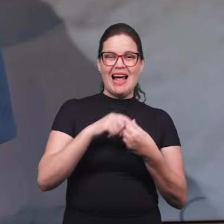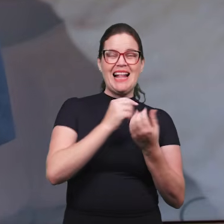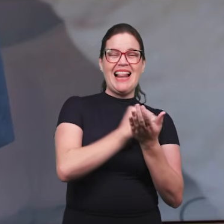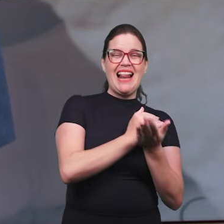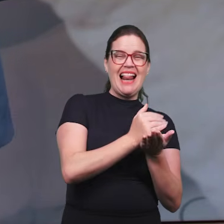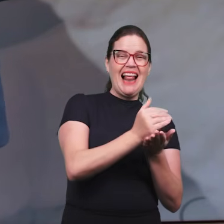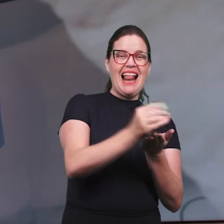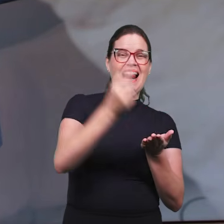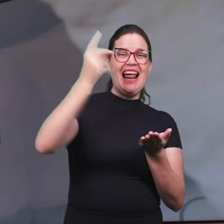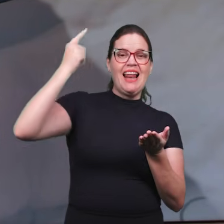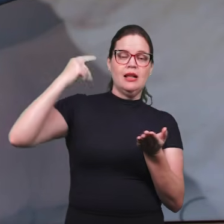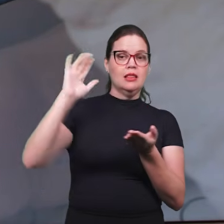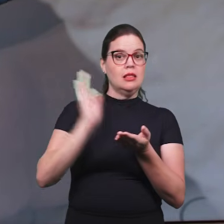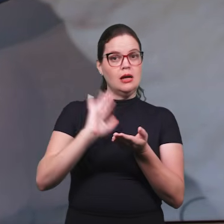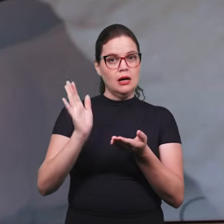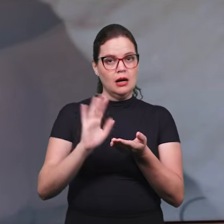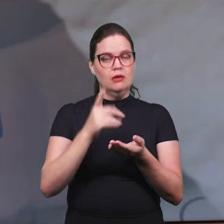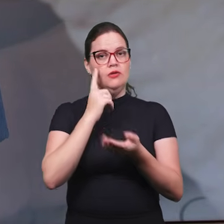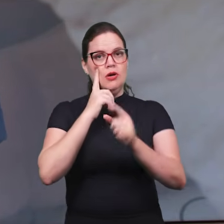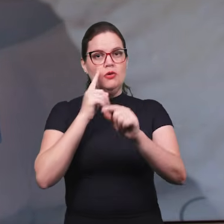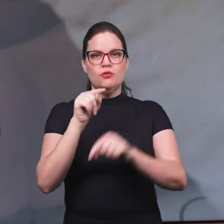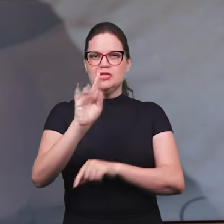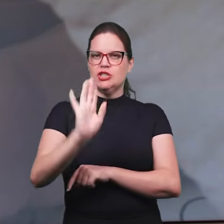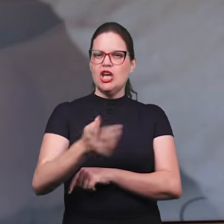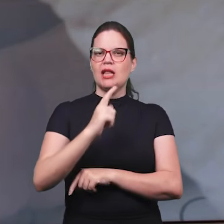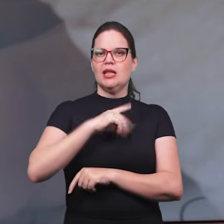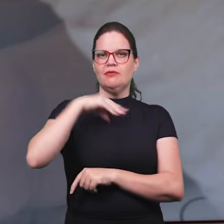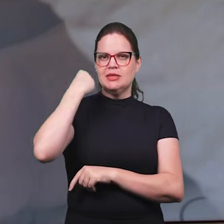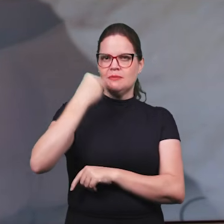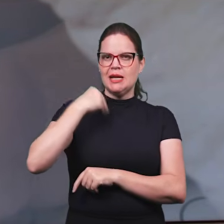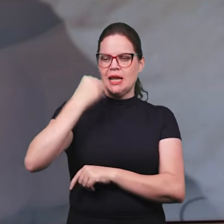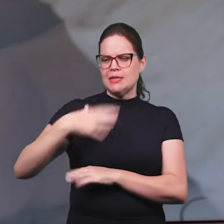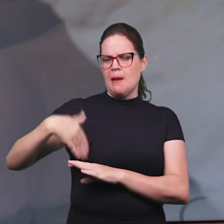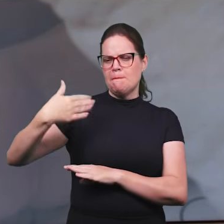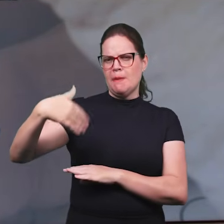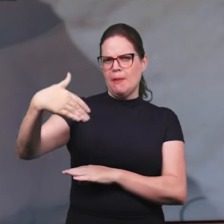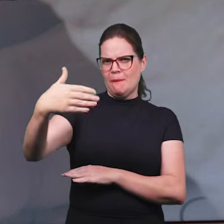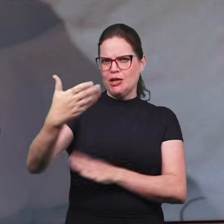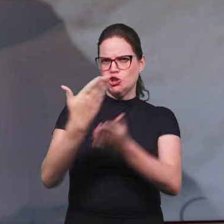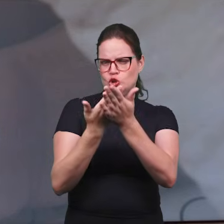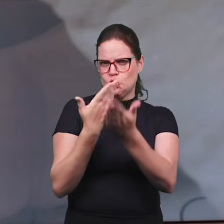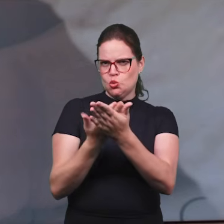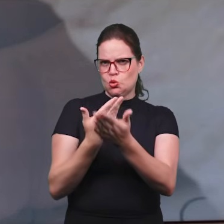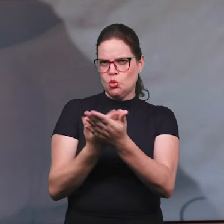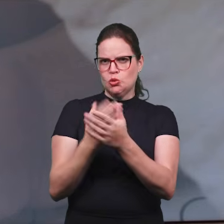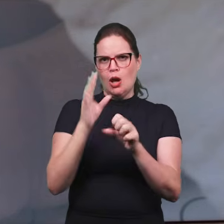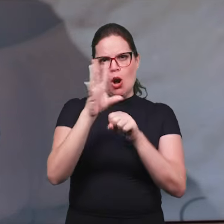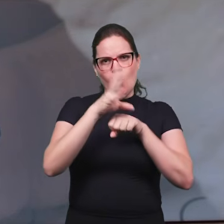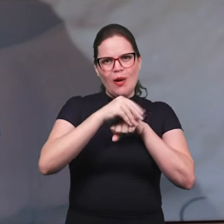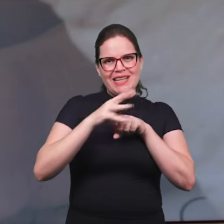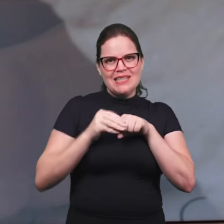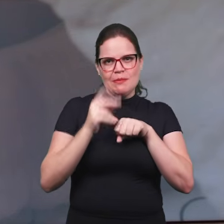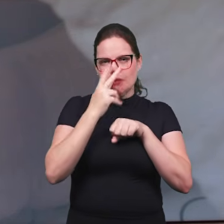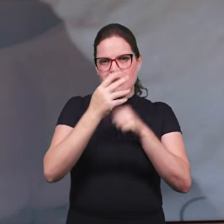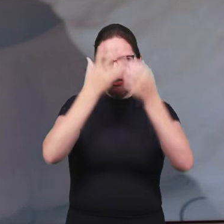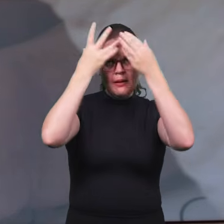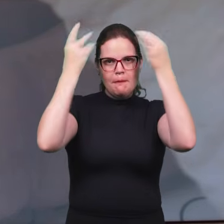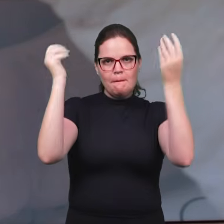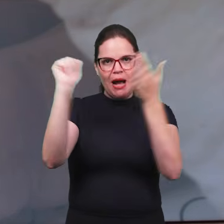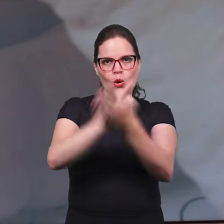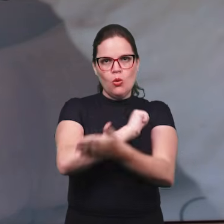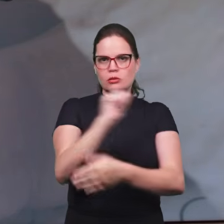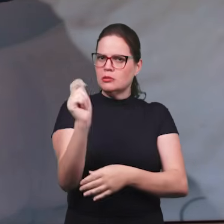É importante a gente deixar isso claro. Você que já teve aí uma rotina de estudos, o conhecimento ele não